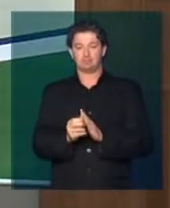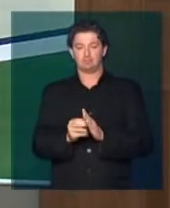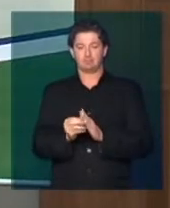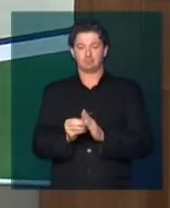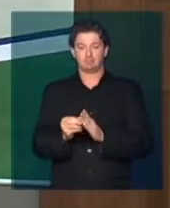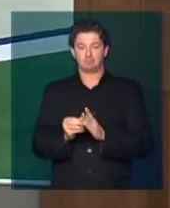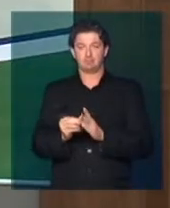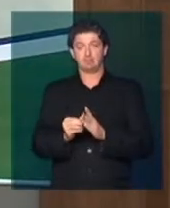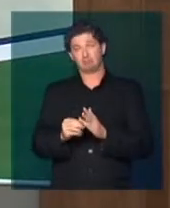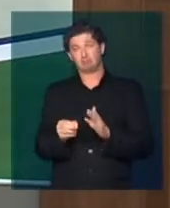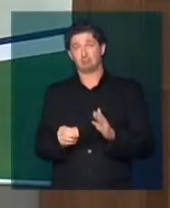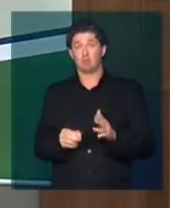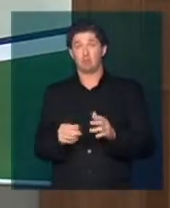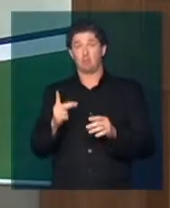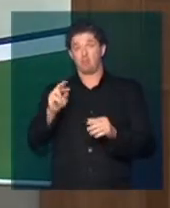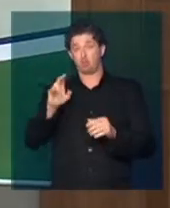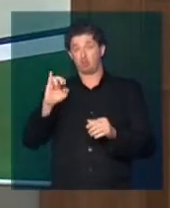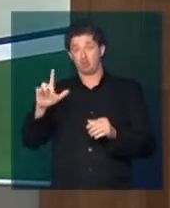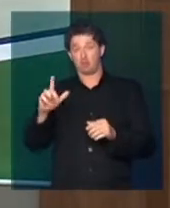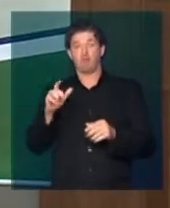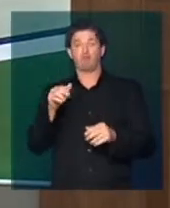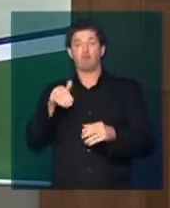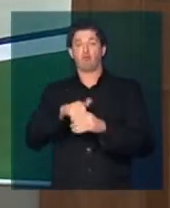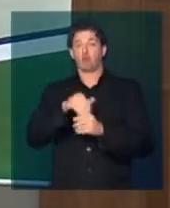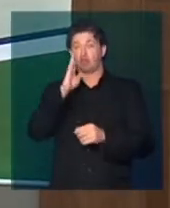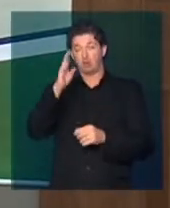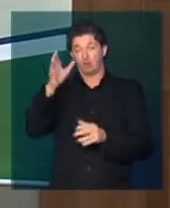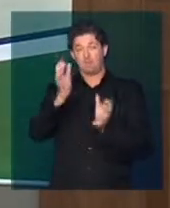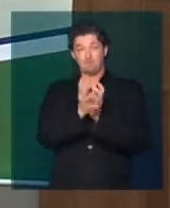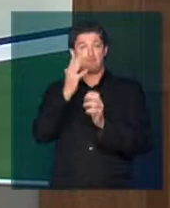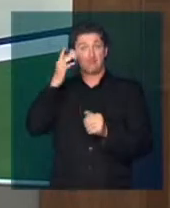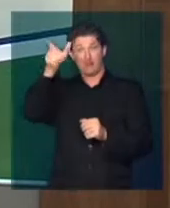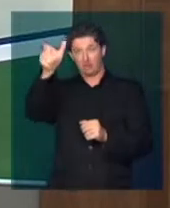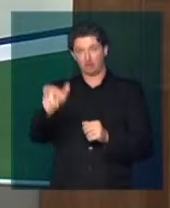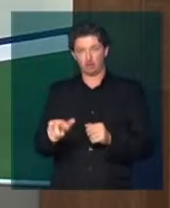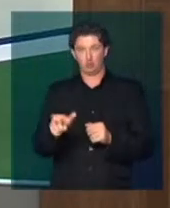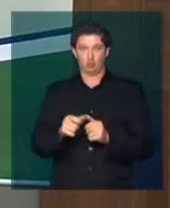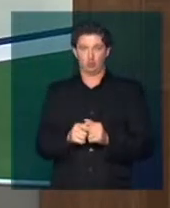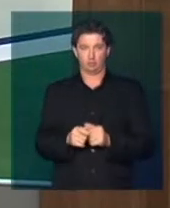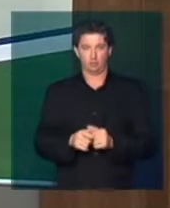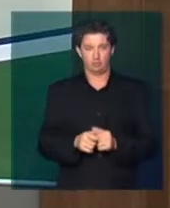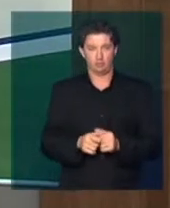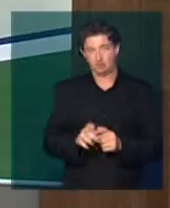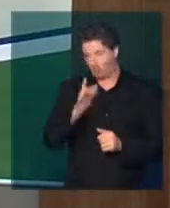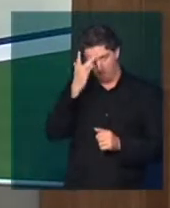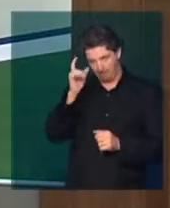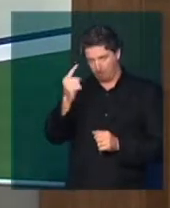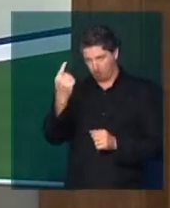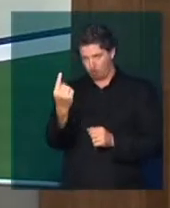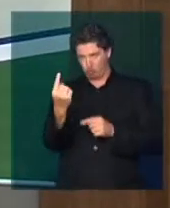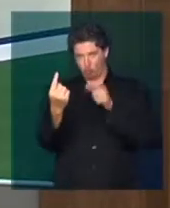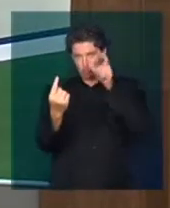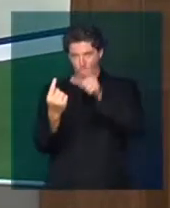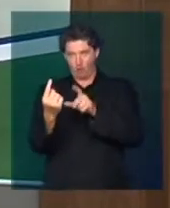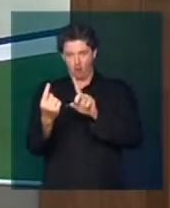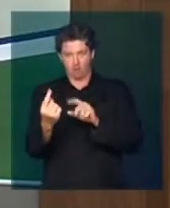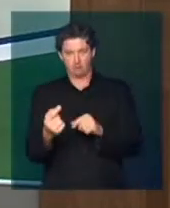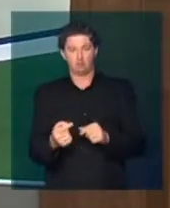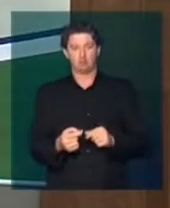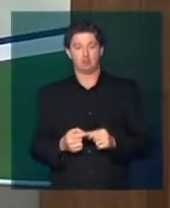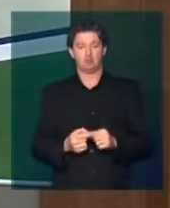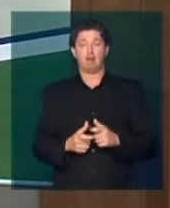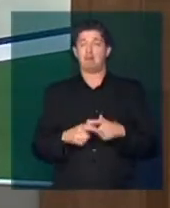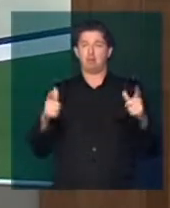Normalmente, quando o sistema é proporcional, você vota no partido e não no candidato, que é um sistema hoje que tem a maioria dos países